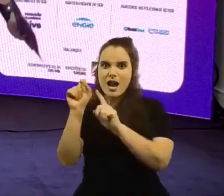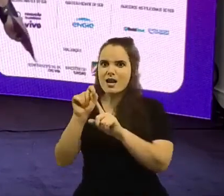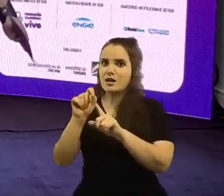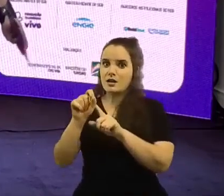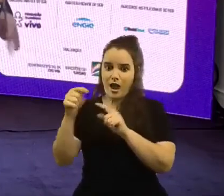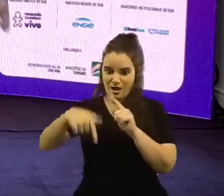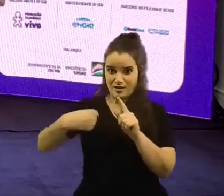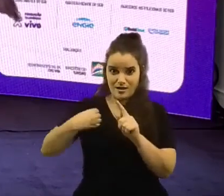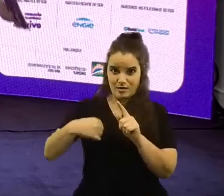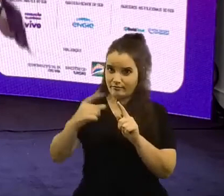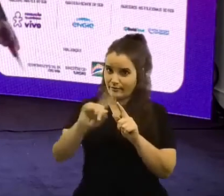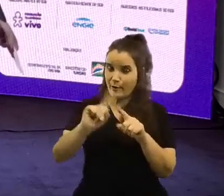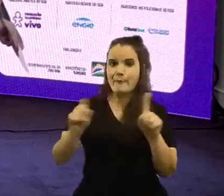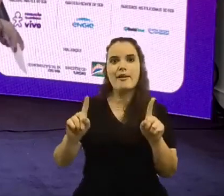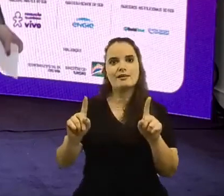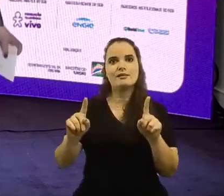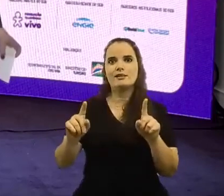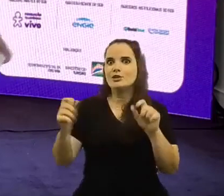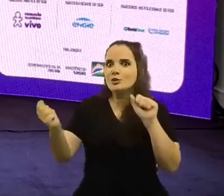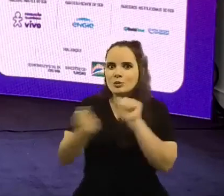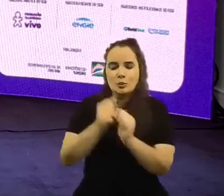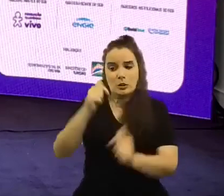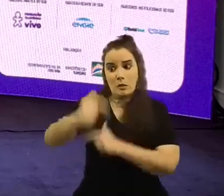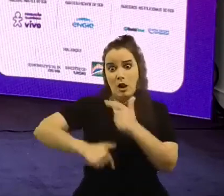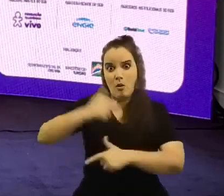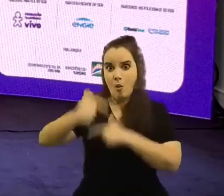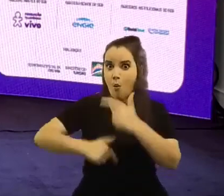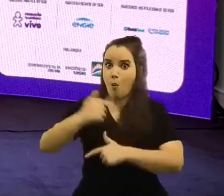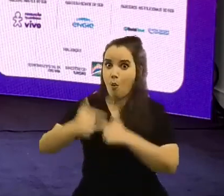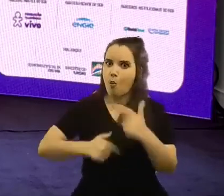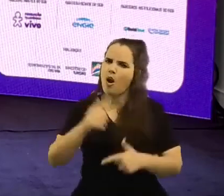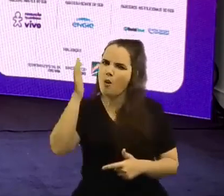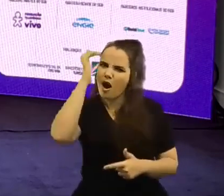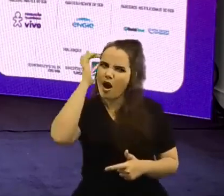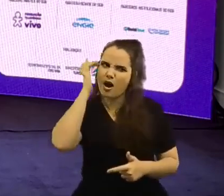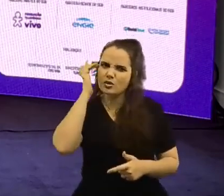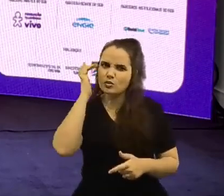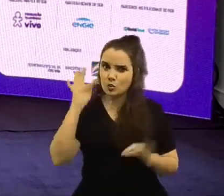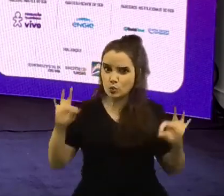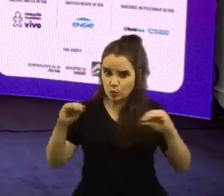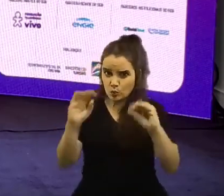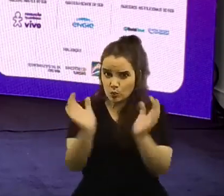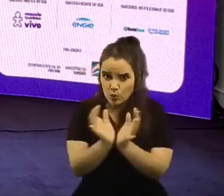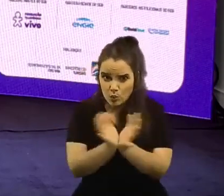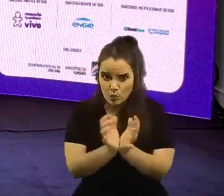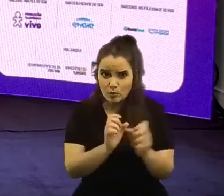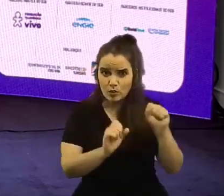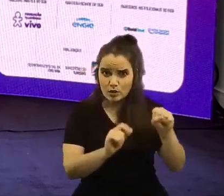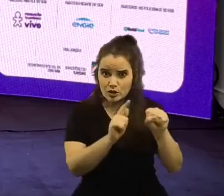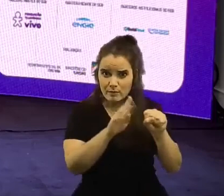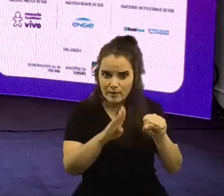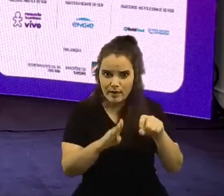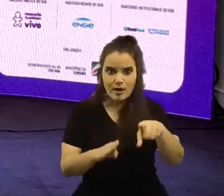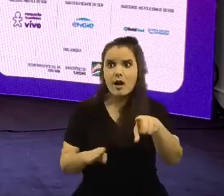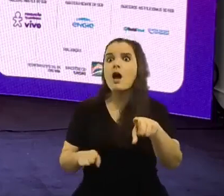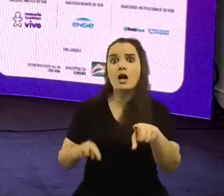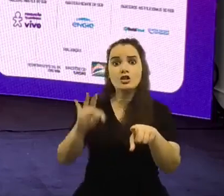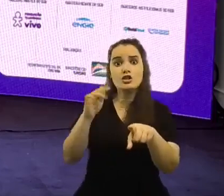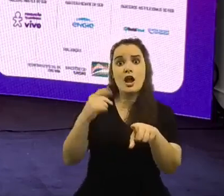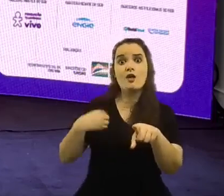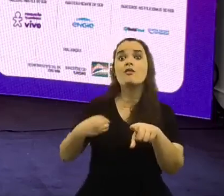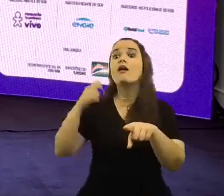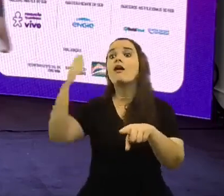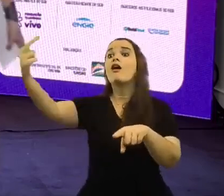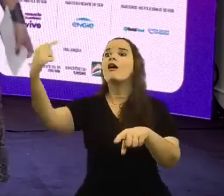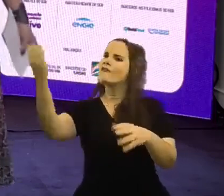próximo painel, e toda a equipe, né? Acho que a equipe do Social Good Brasil está toda de parabéns. Sim, e o Thiago está aqui no bastidor olhando a gente. Vem aqui,